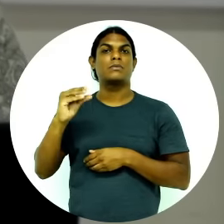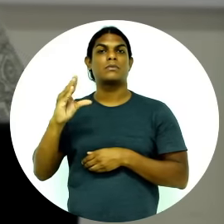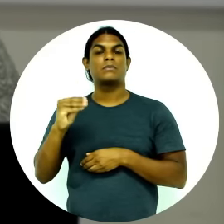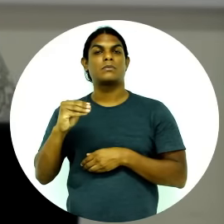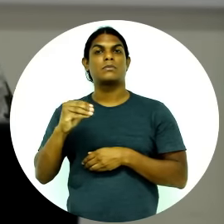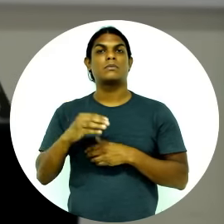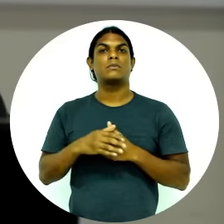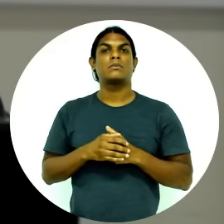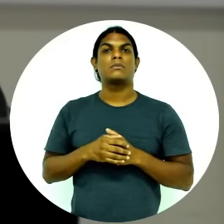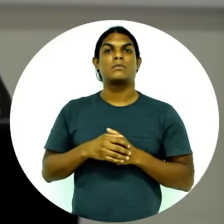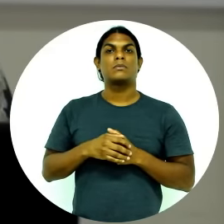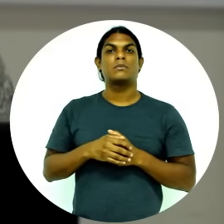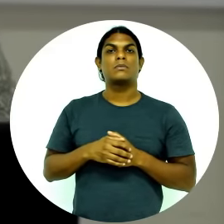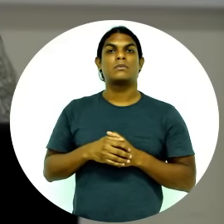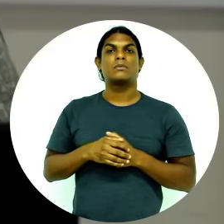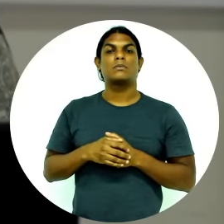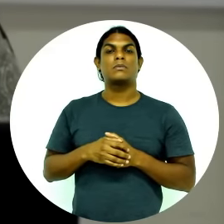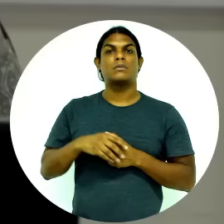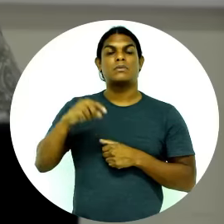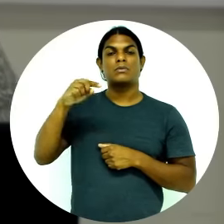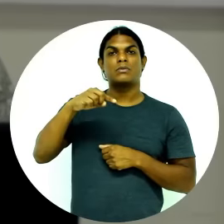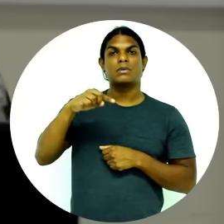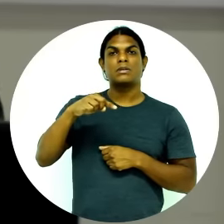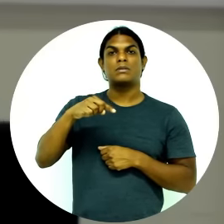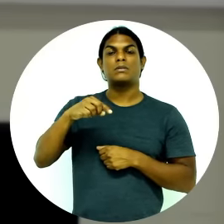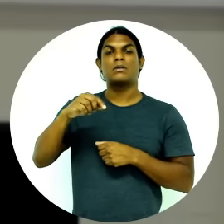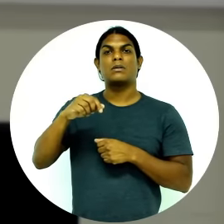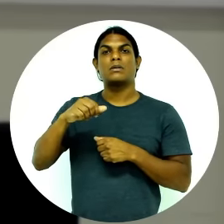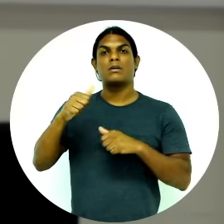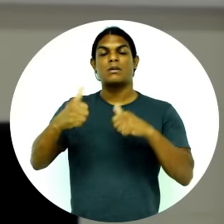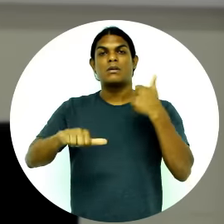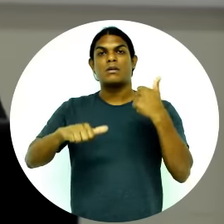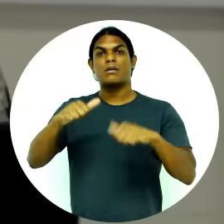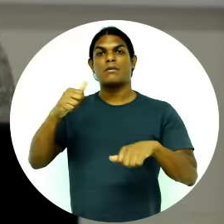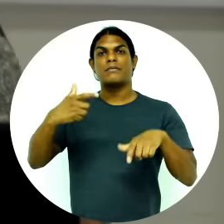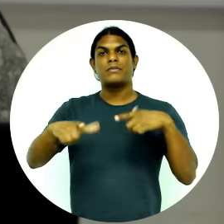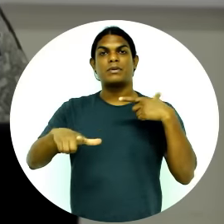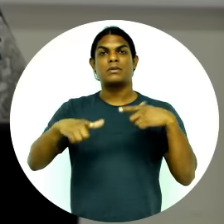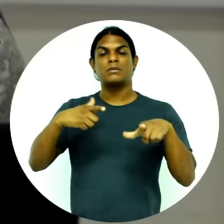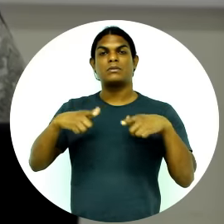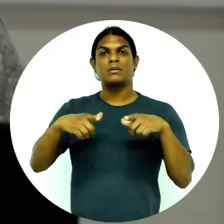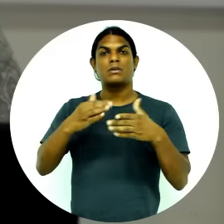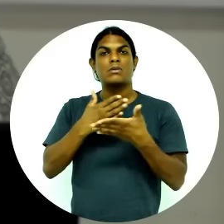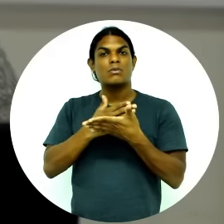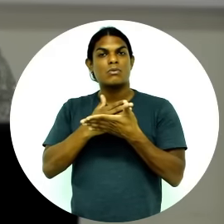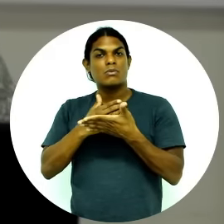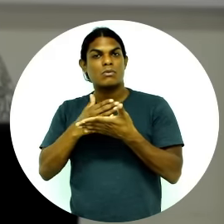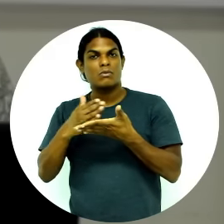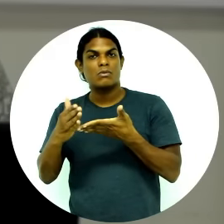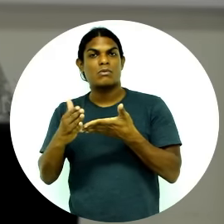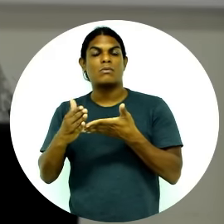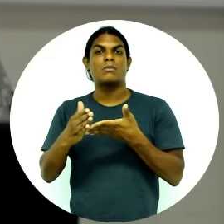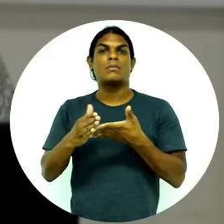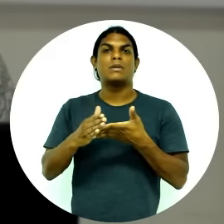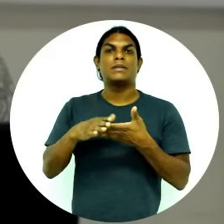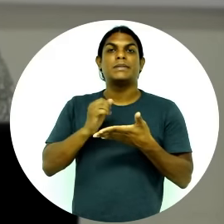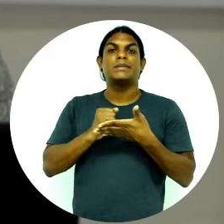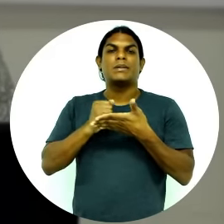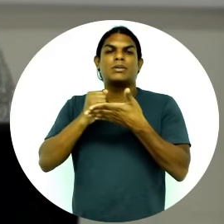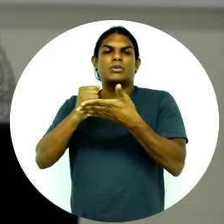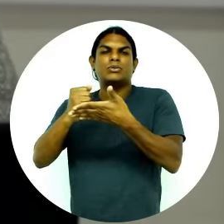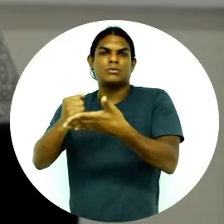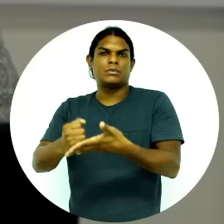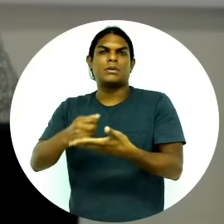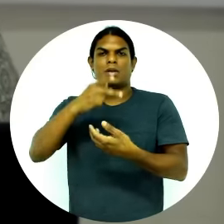que em última análise representam distorções dos pressupostos básicos das aplicações práticas objetivadas através